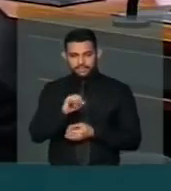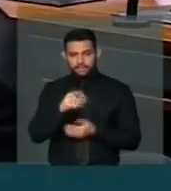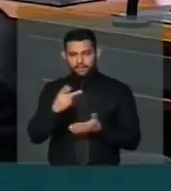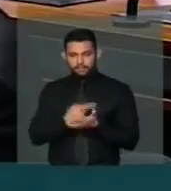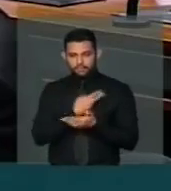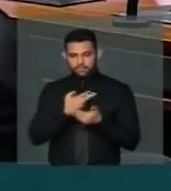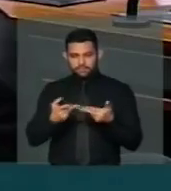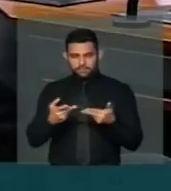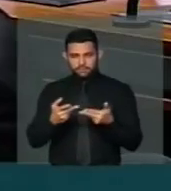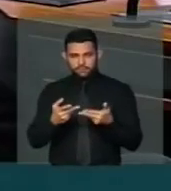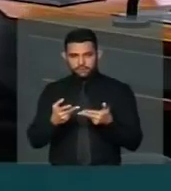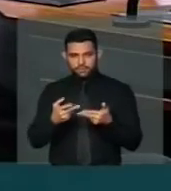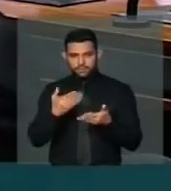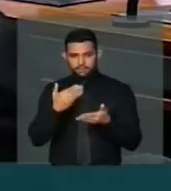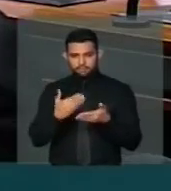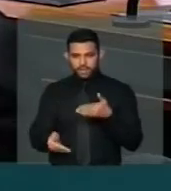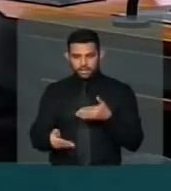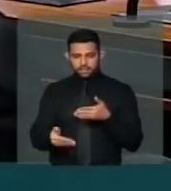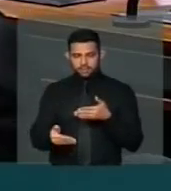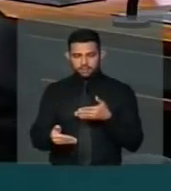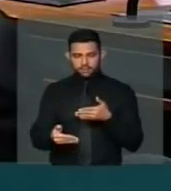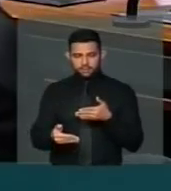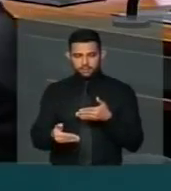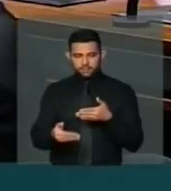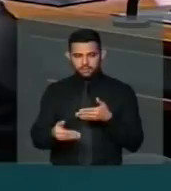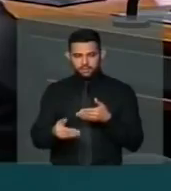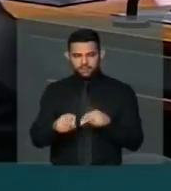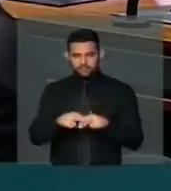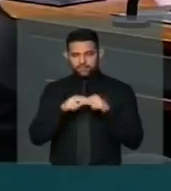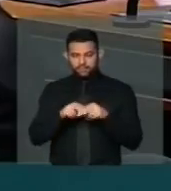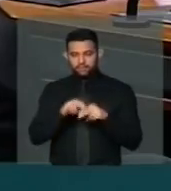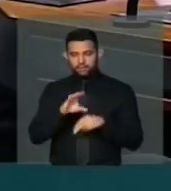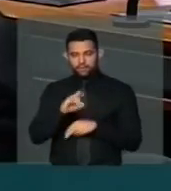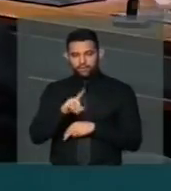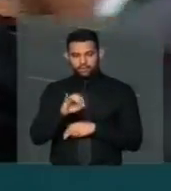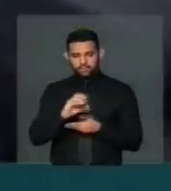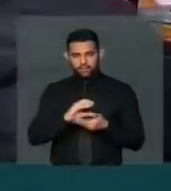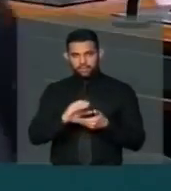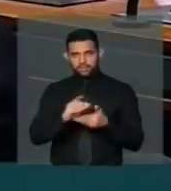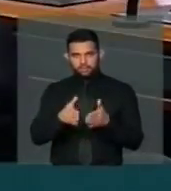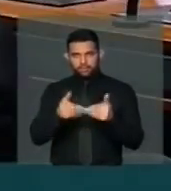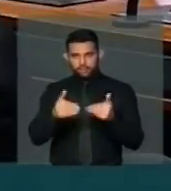caso se perde a posição dos contribuintes, ele pode